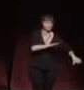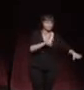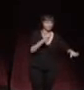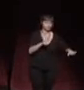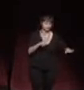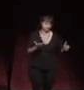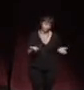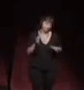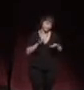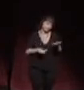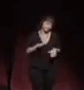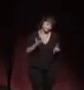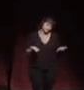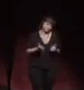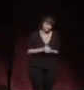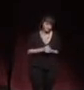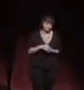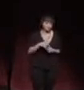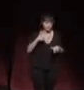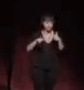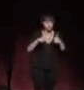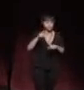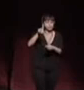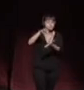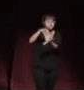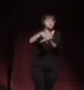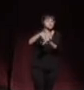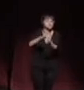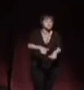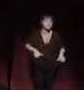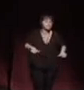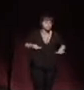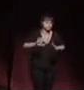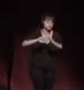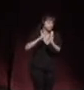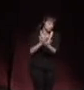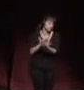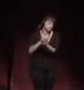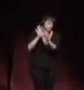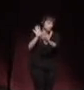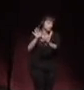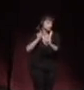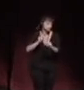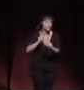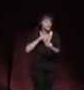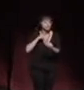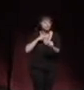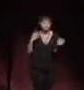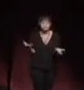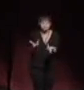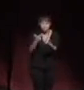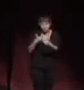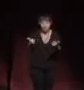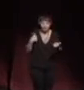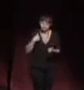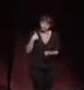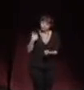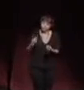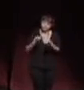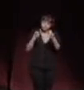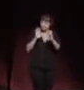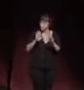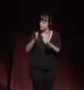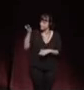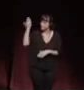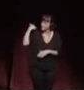No trabalho no centro infantil também acontecem coisas incríveis, mas desde a minha experiência eu não tenho muita certeza